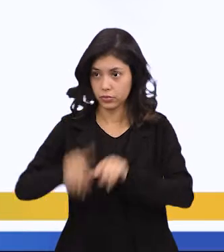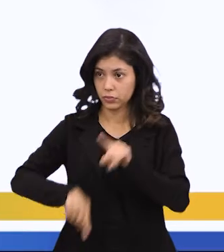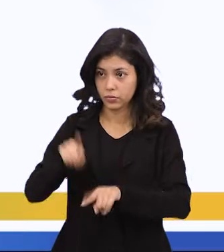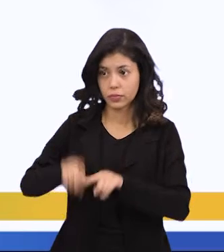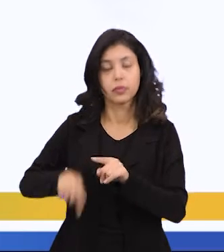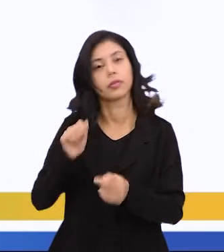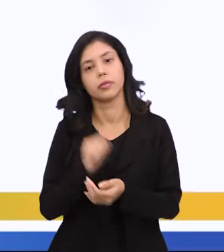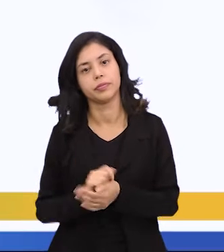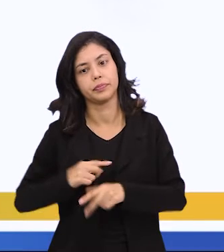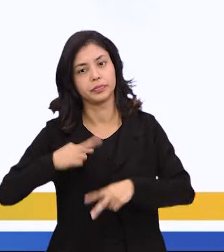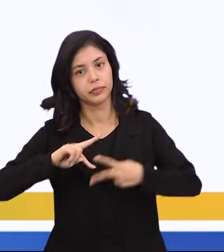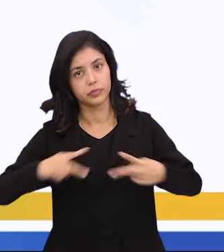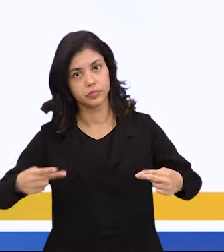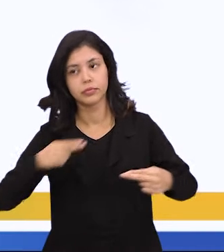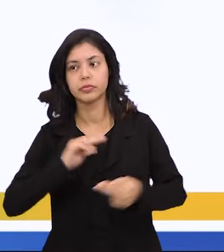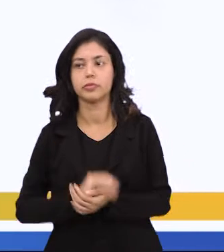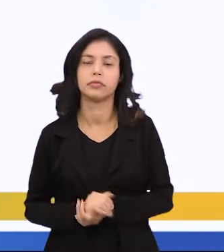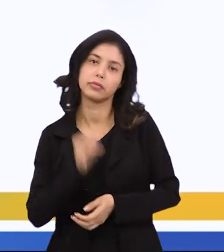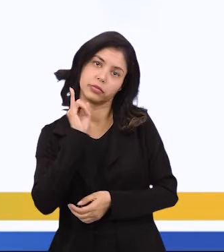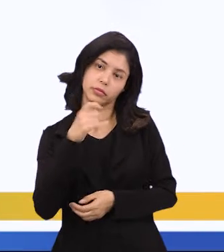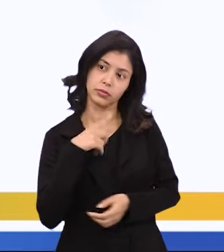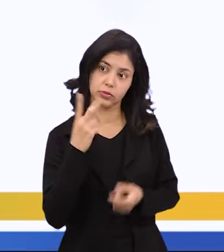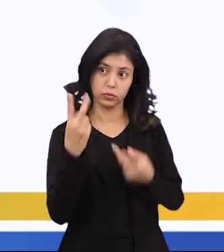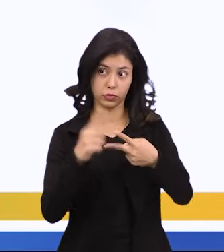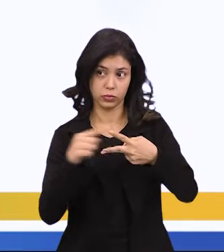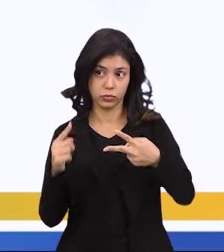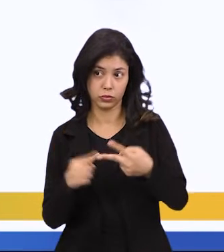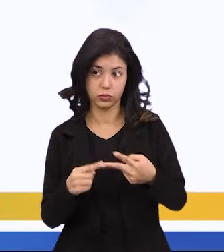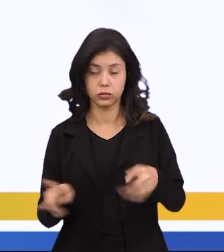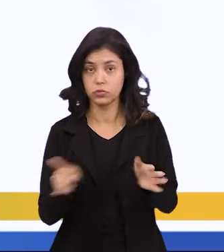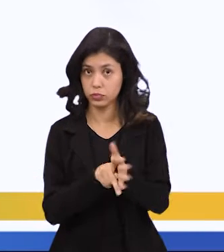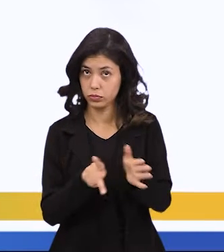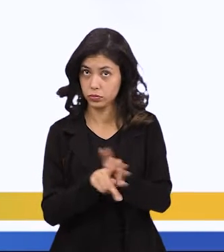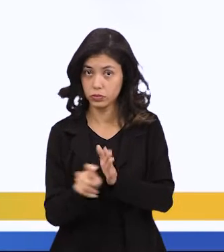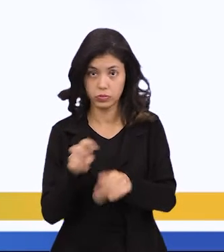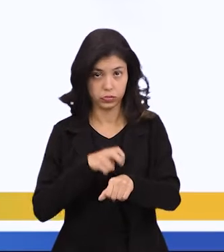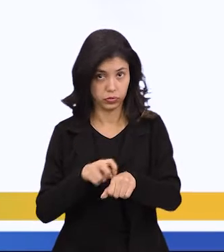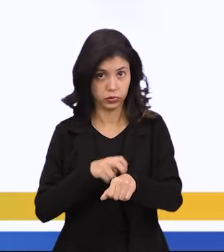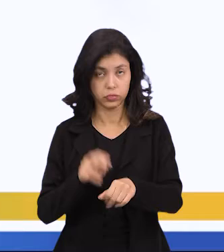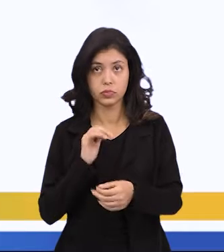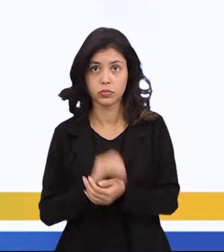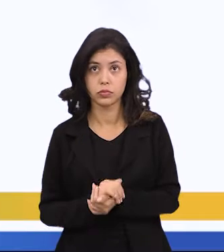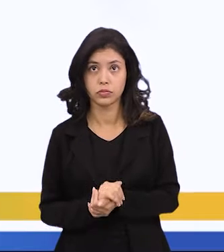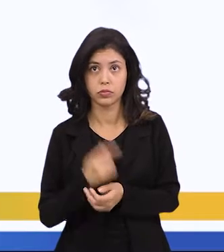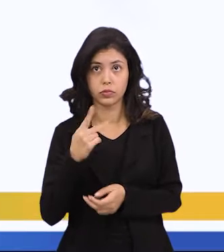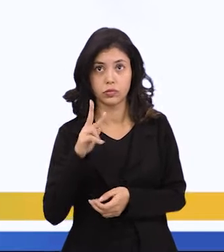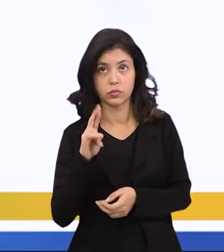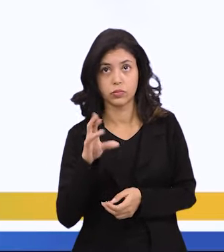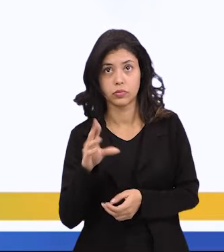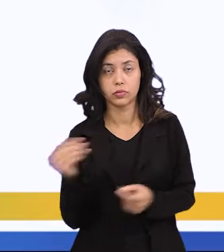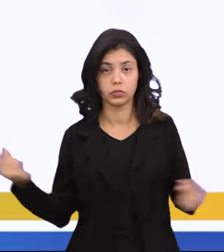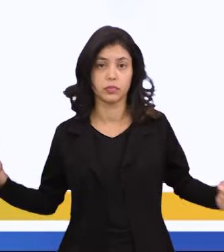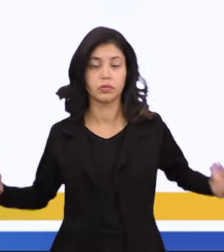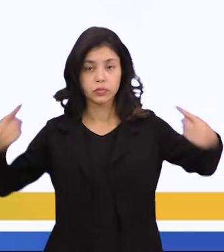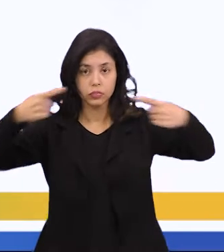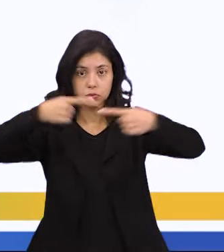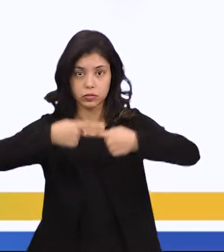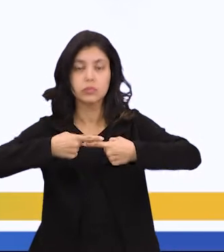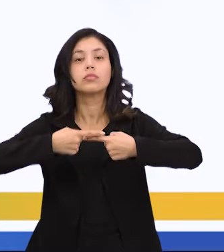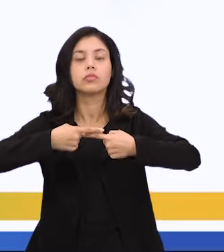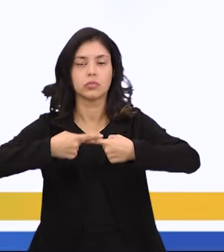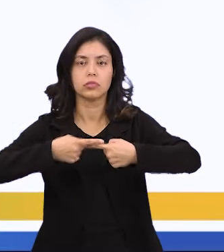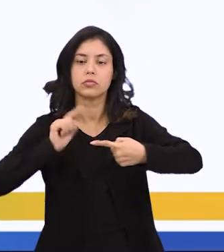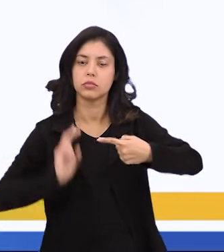materiais genéticos. Se dois indivíduos desses verdinhos, puros, se intercruzarem, eles só